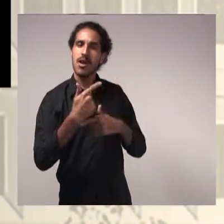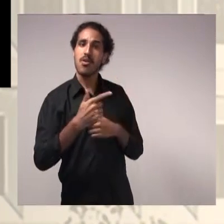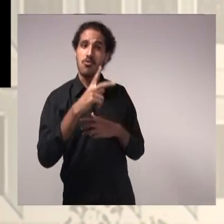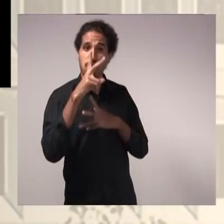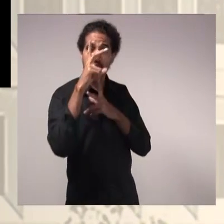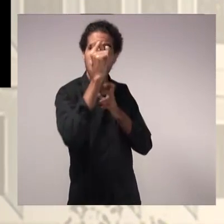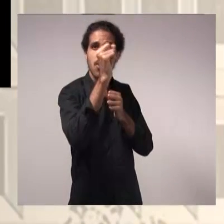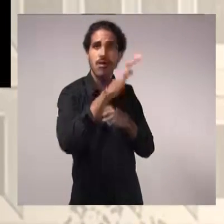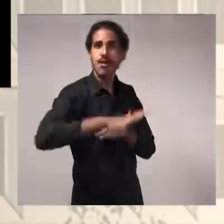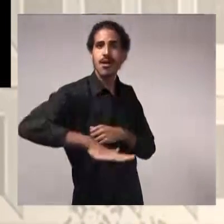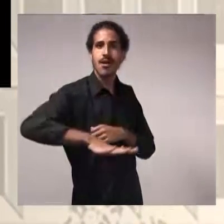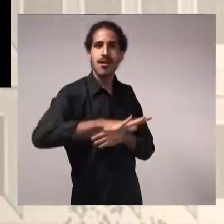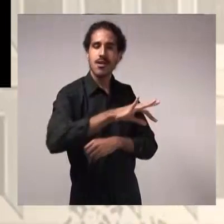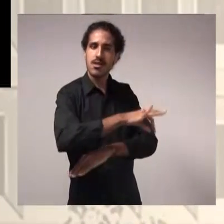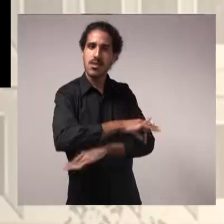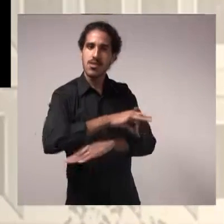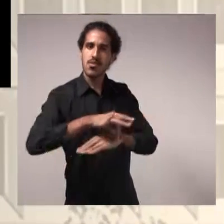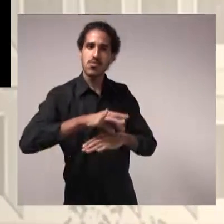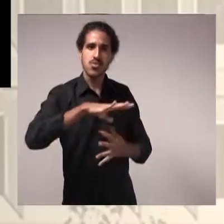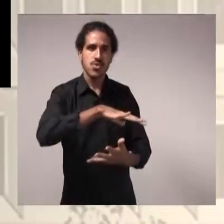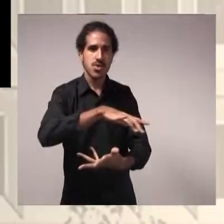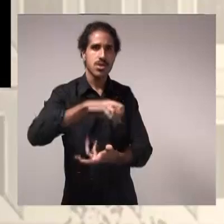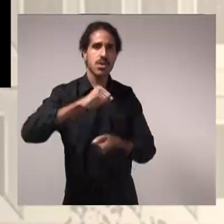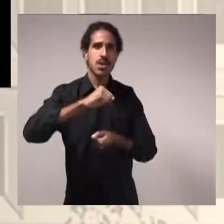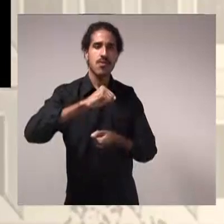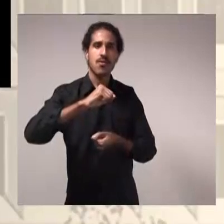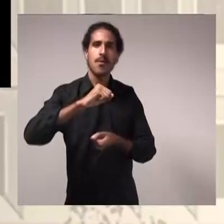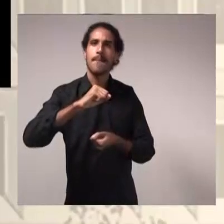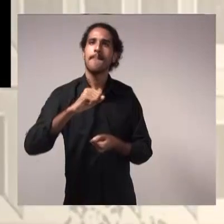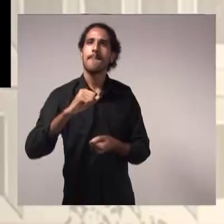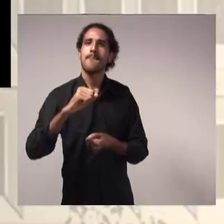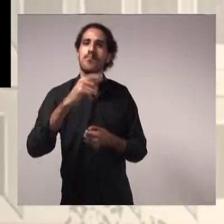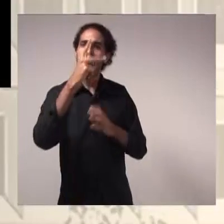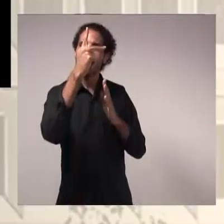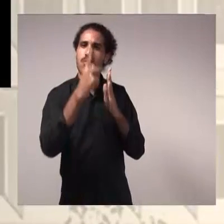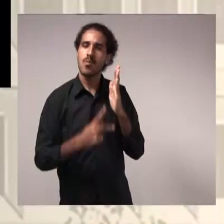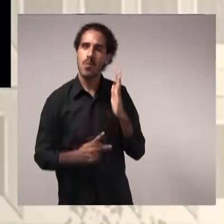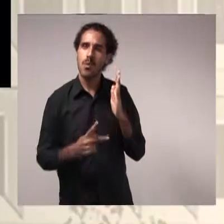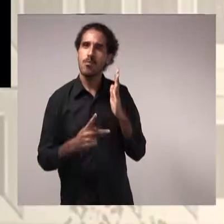sustentável e comunitária, e esse projeto de uma